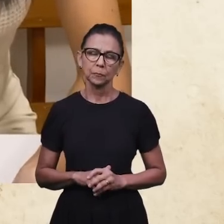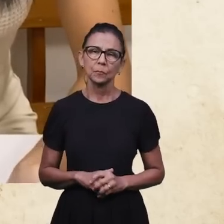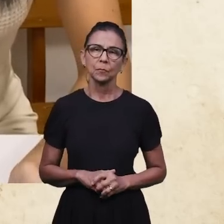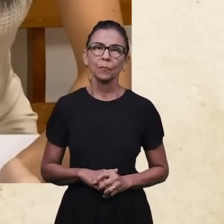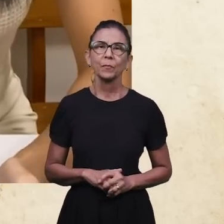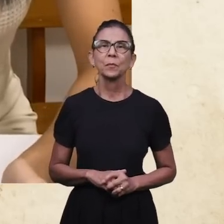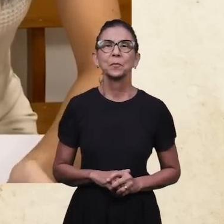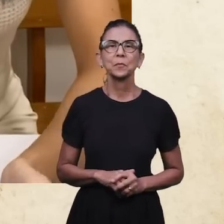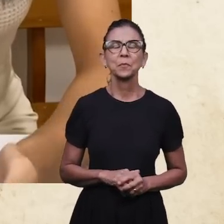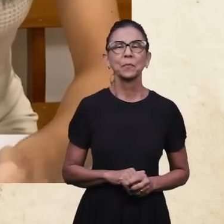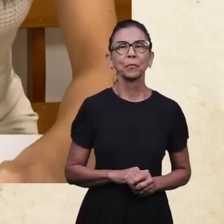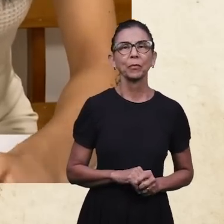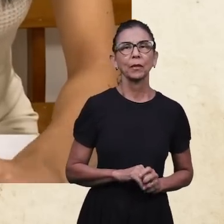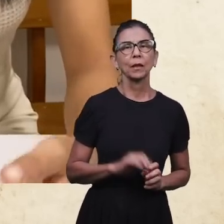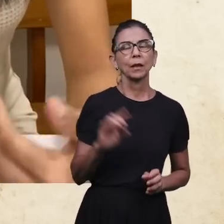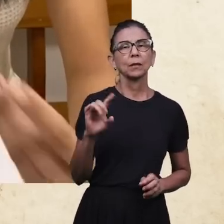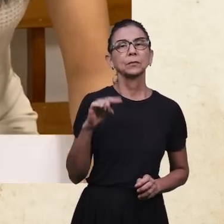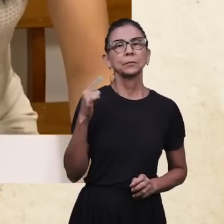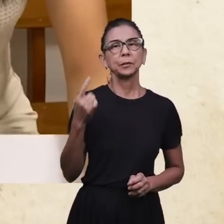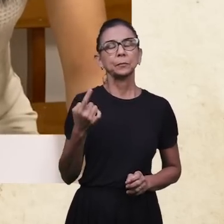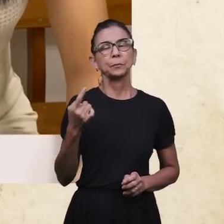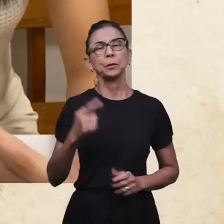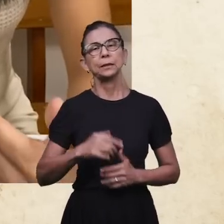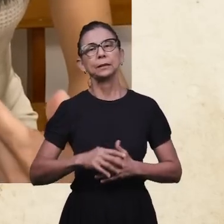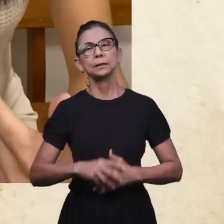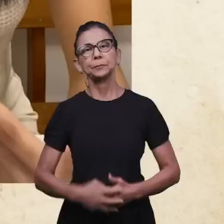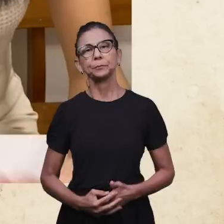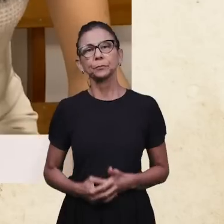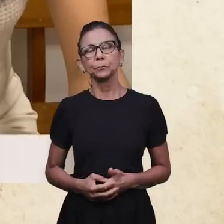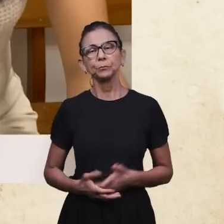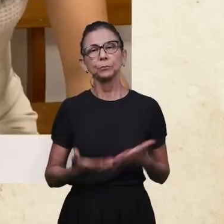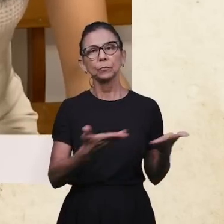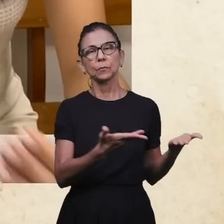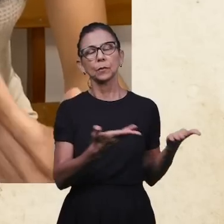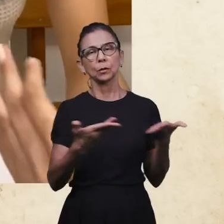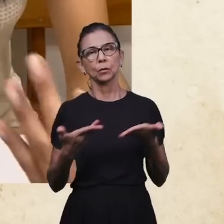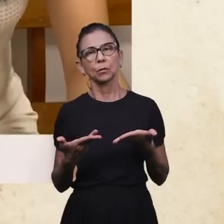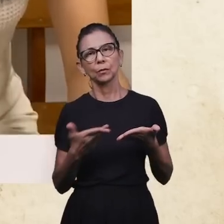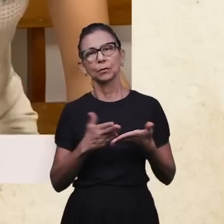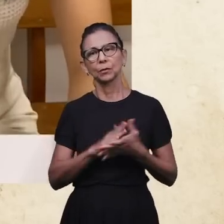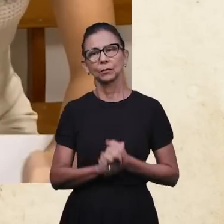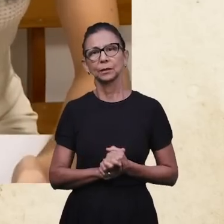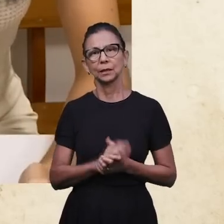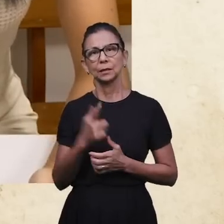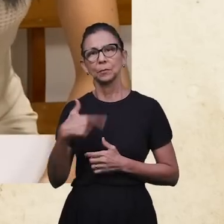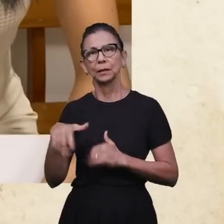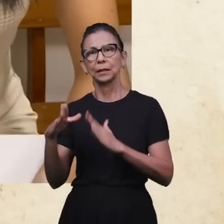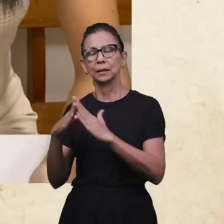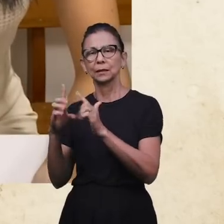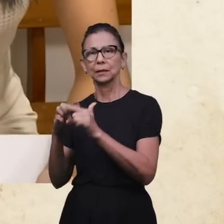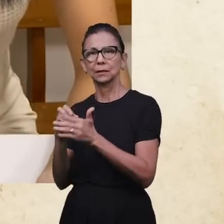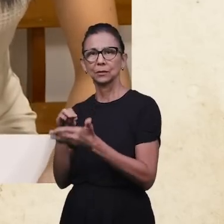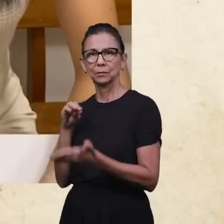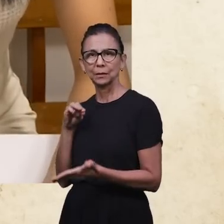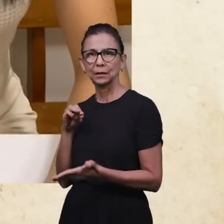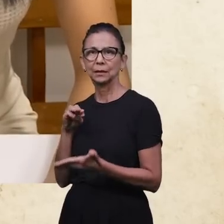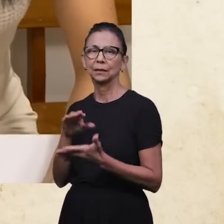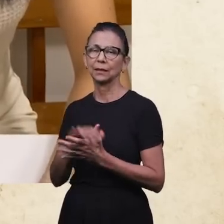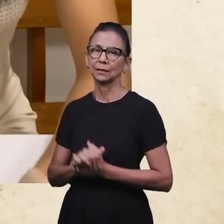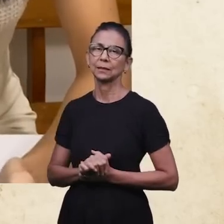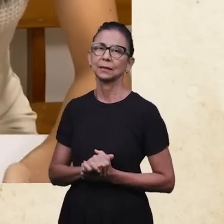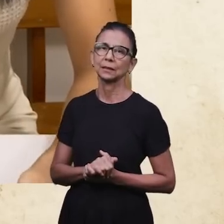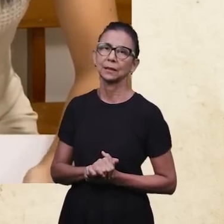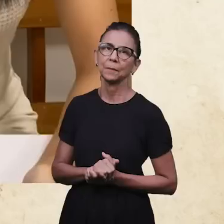o convidei para vir ao culto, e esse primeiro convite ele recusou, foi recusado. E aí, um segundo